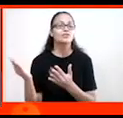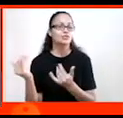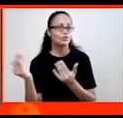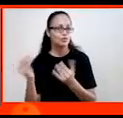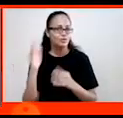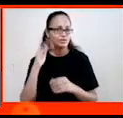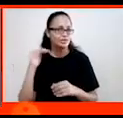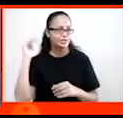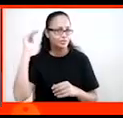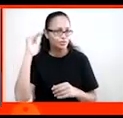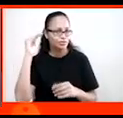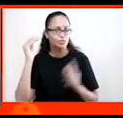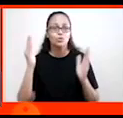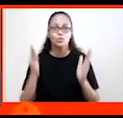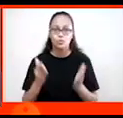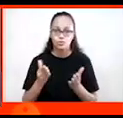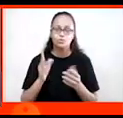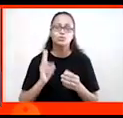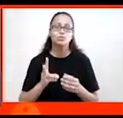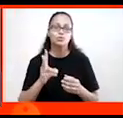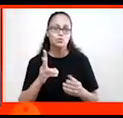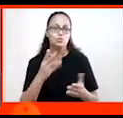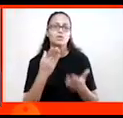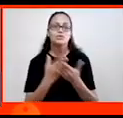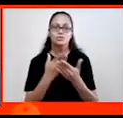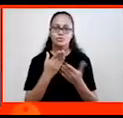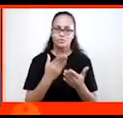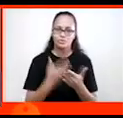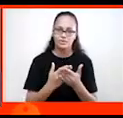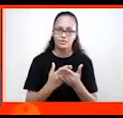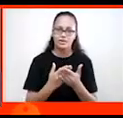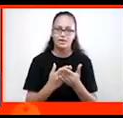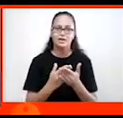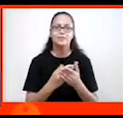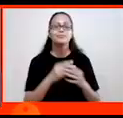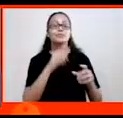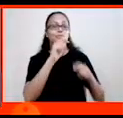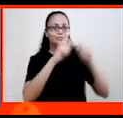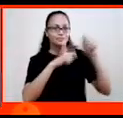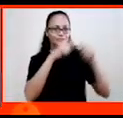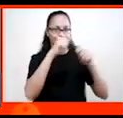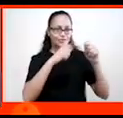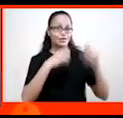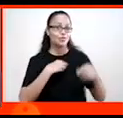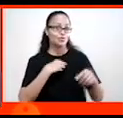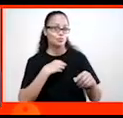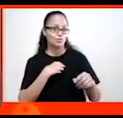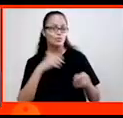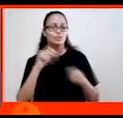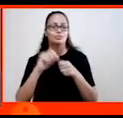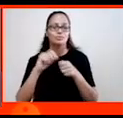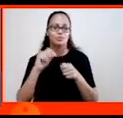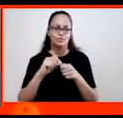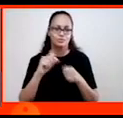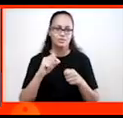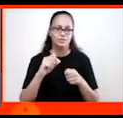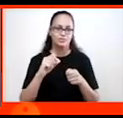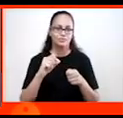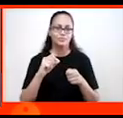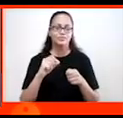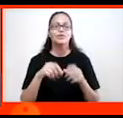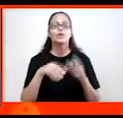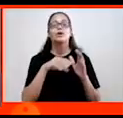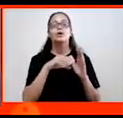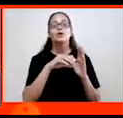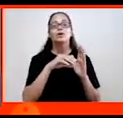de hoje vamos continuar estudando o fenômeno da industrialização através dos modos de produção. O conteúdo da aula de hoje para os